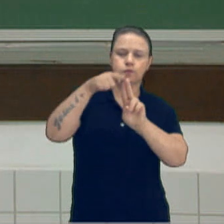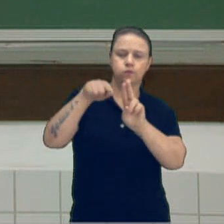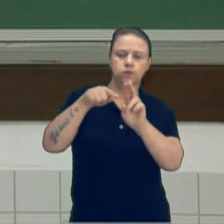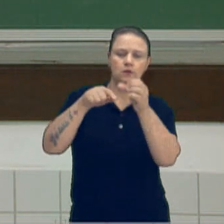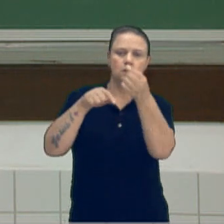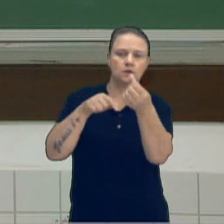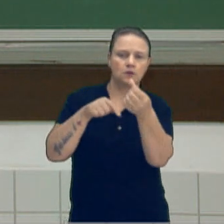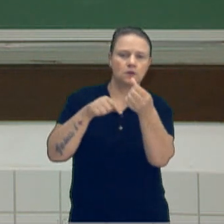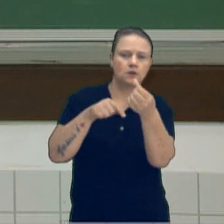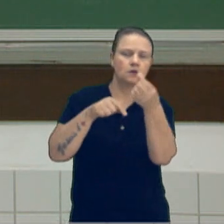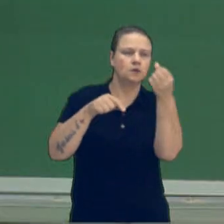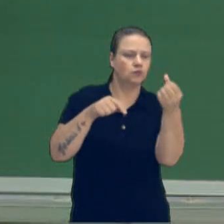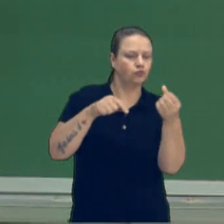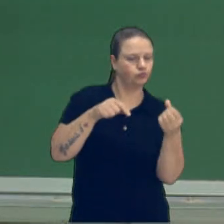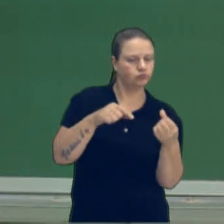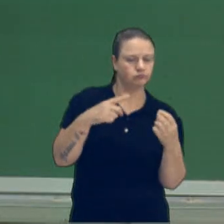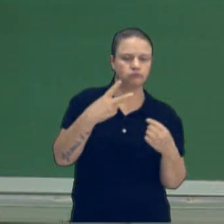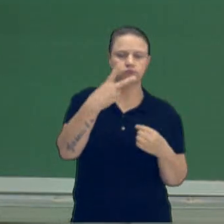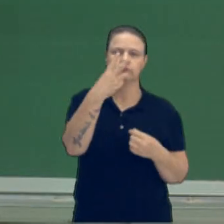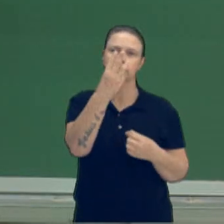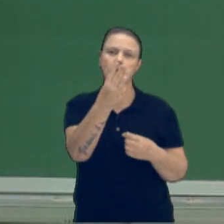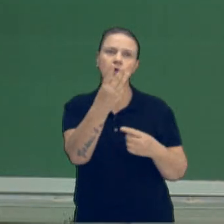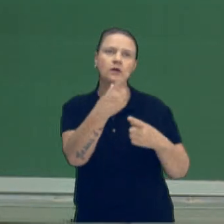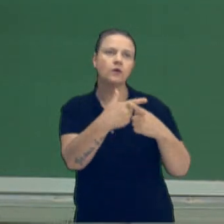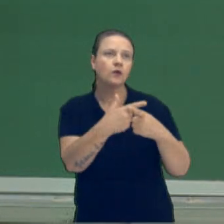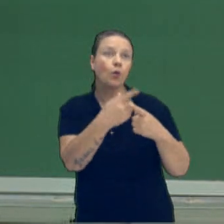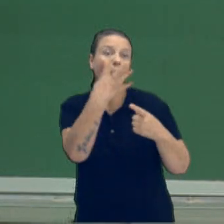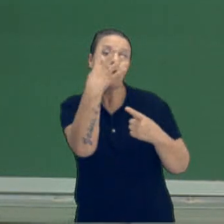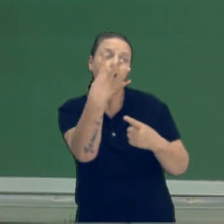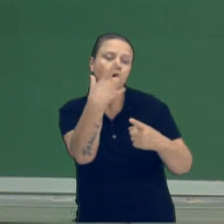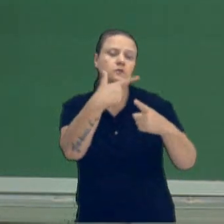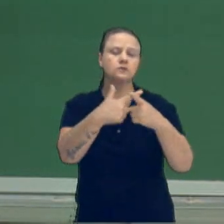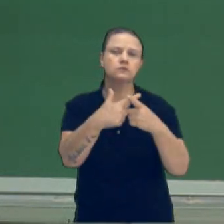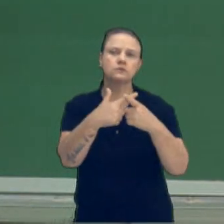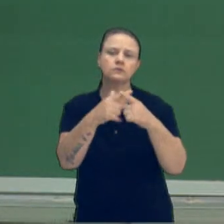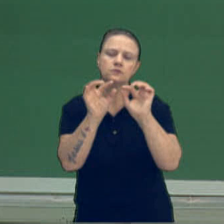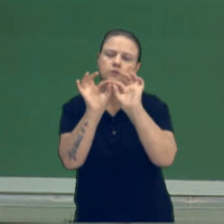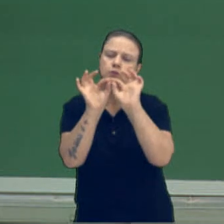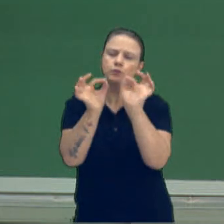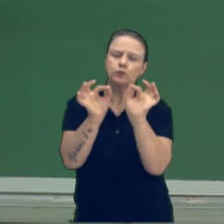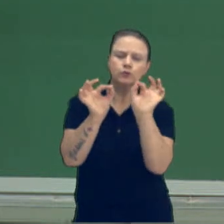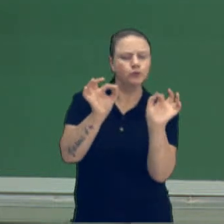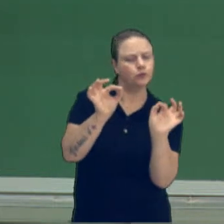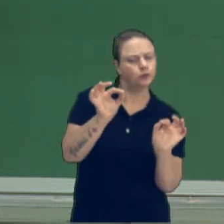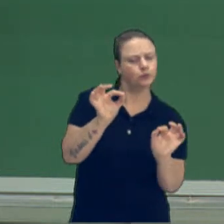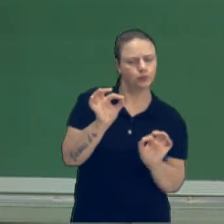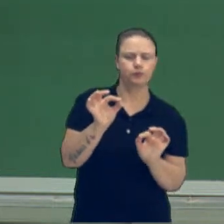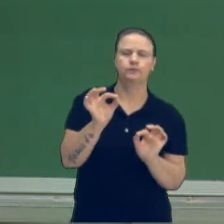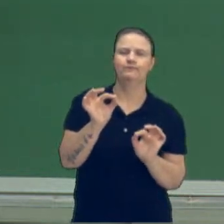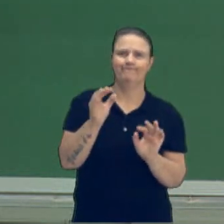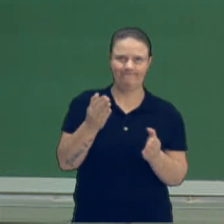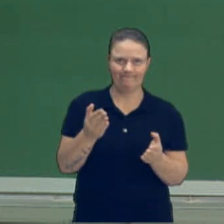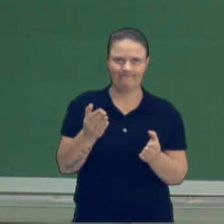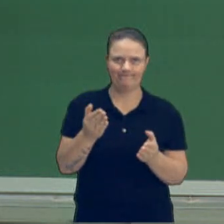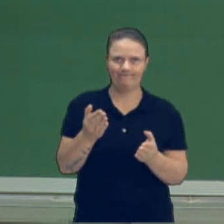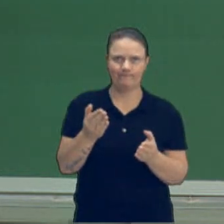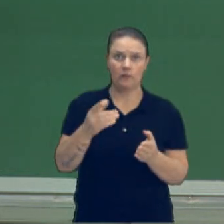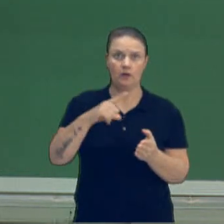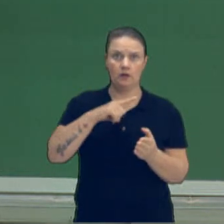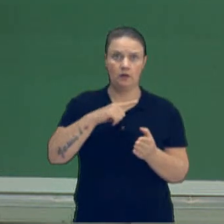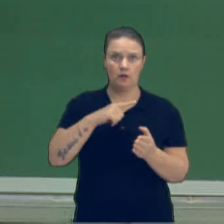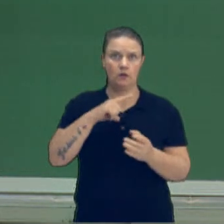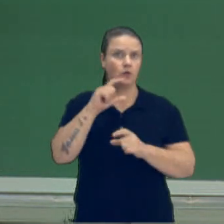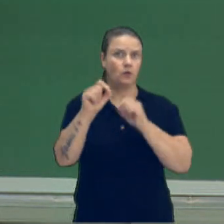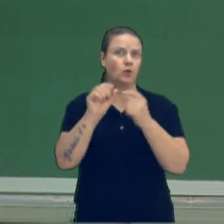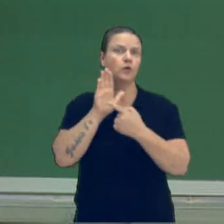π/6, mais π/6. Então, eu andei 4 vezes o pedacinho π/6, tá? Que são os ângulos que estão